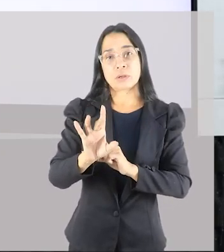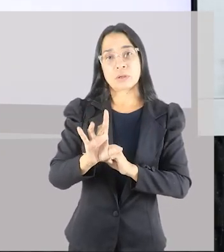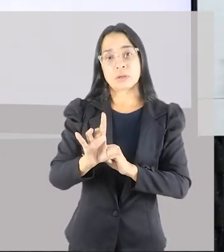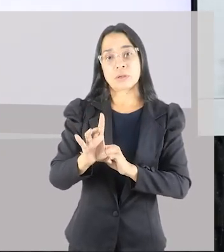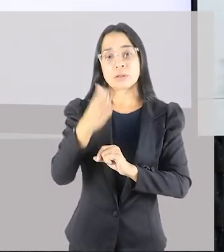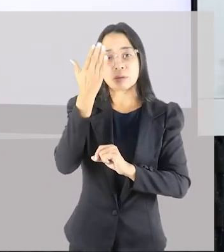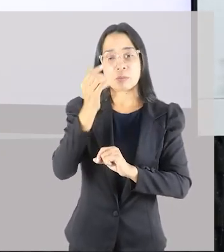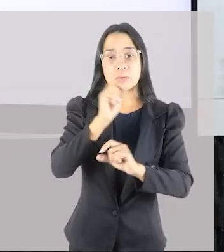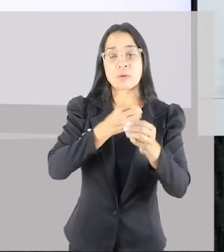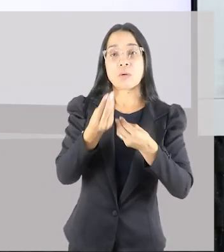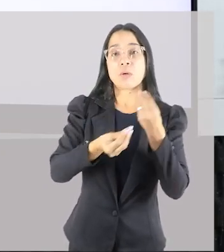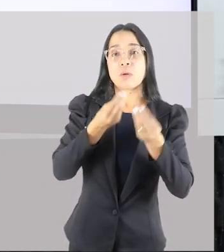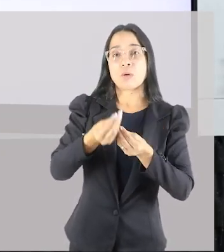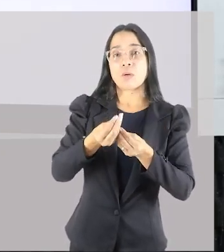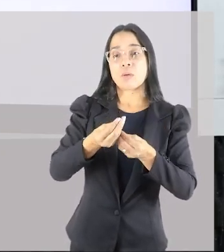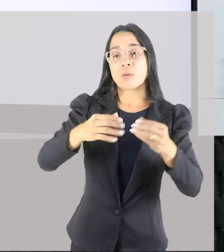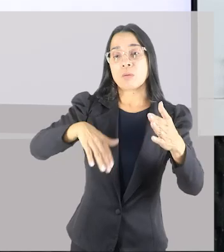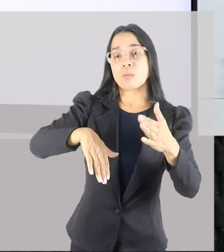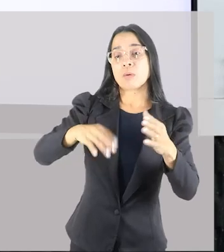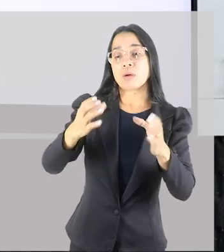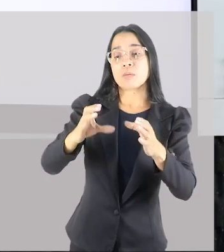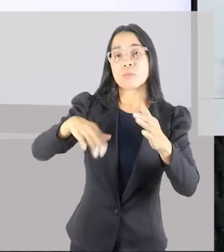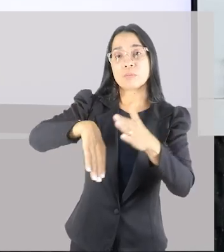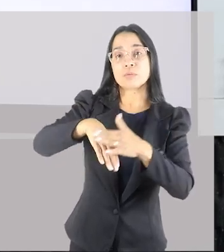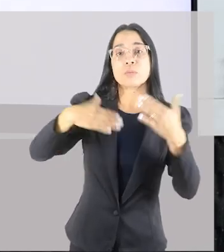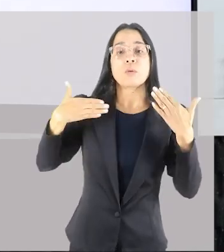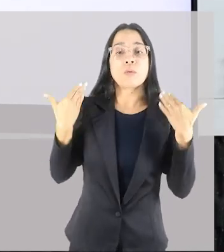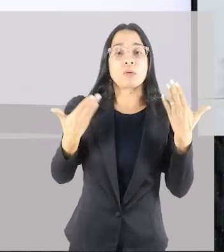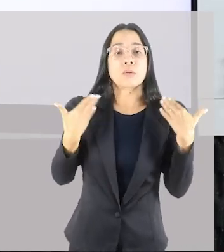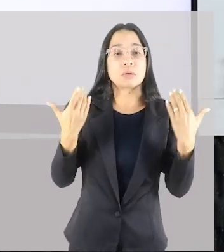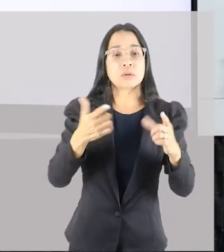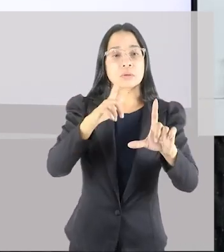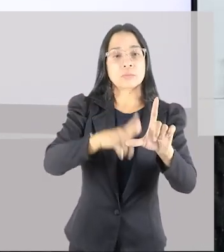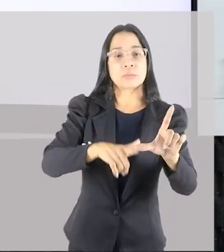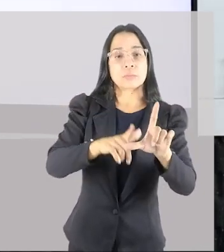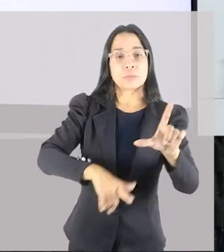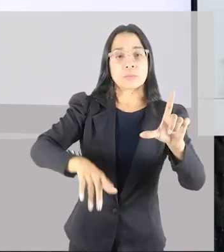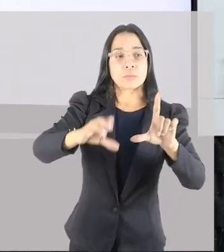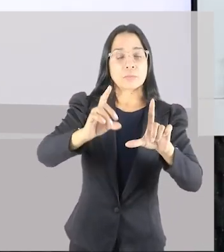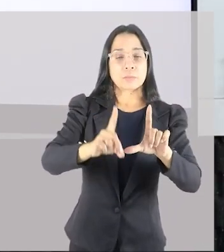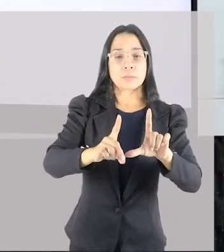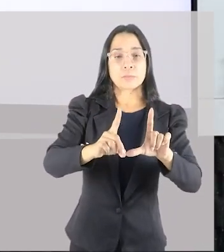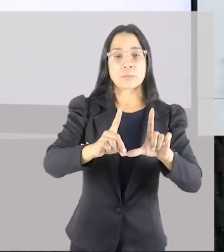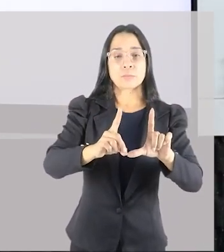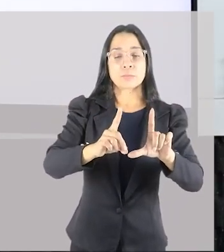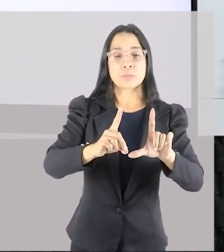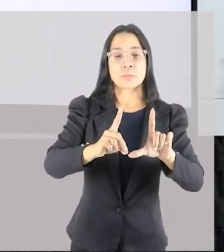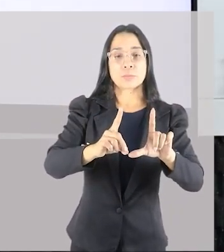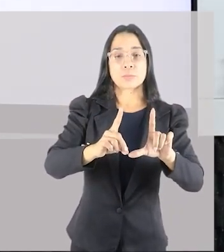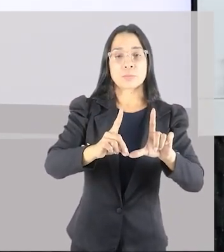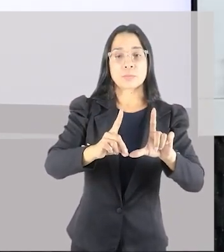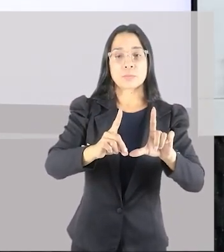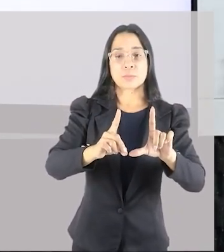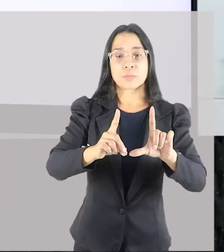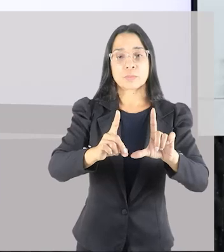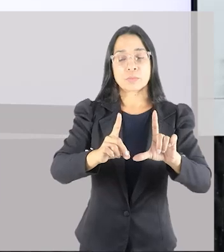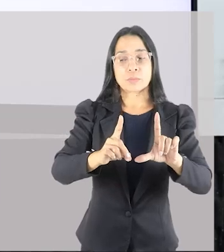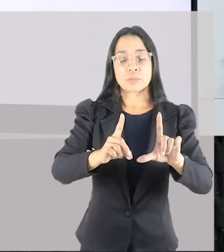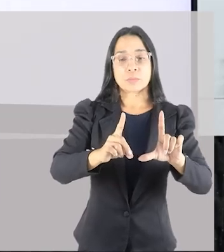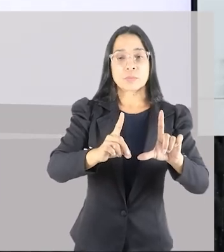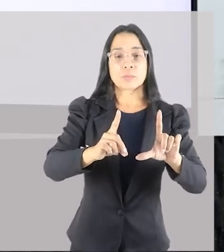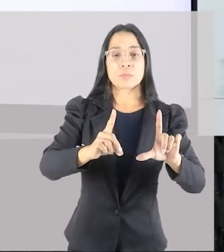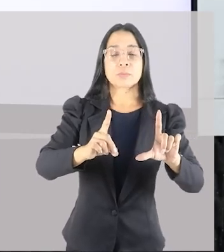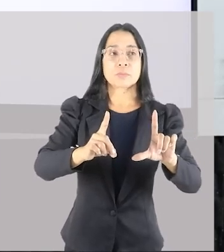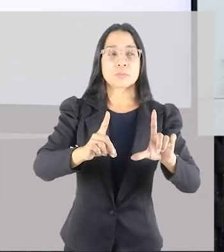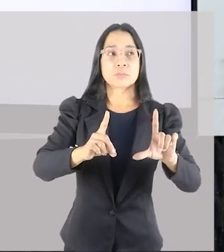da população brasileira promover a reflexão sobre a alienação provocada pela pelo futebol